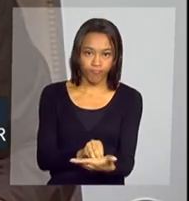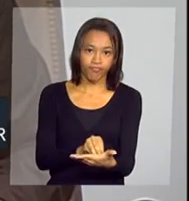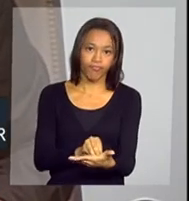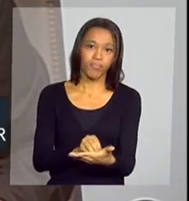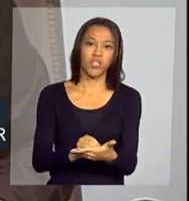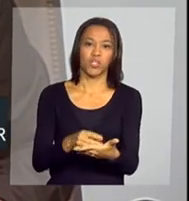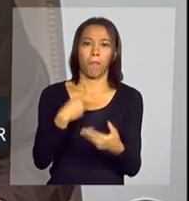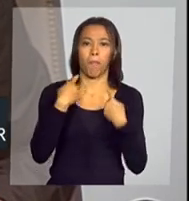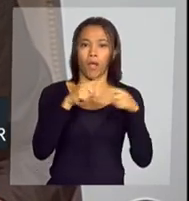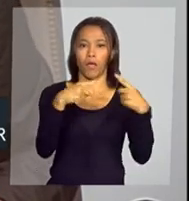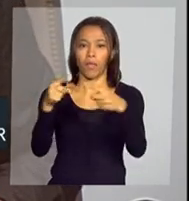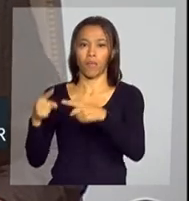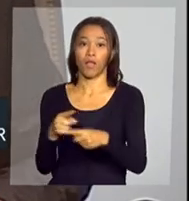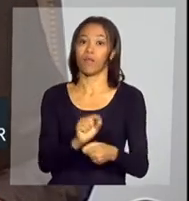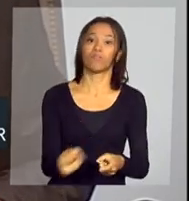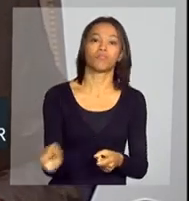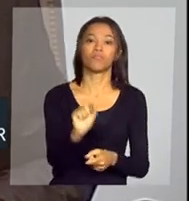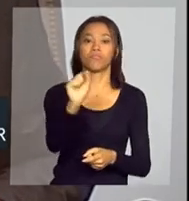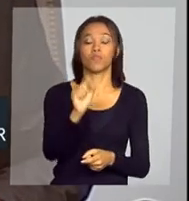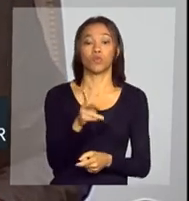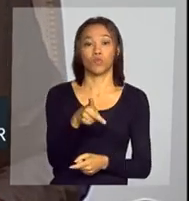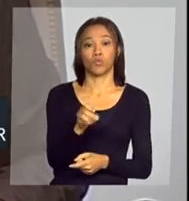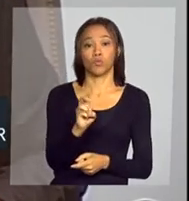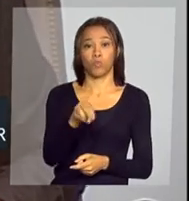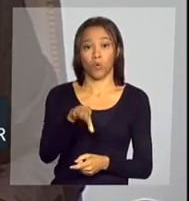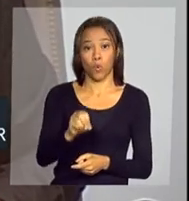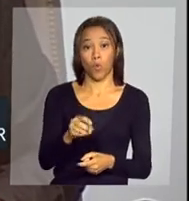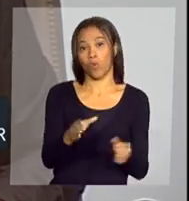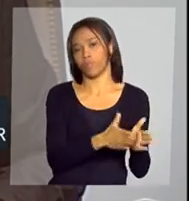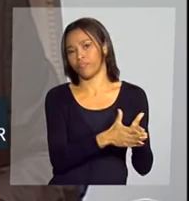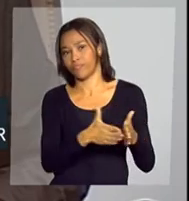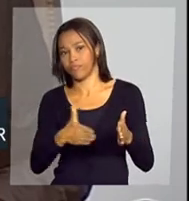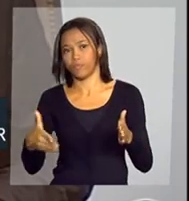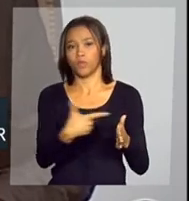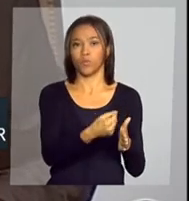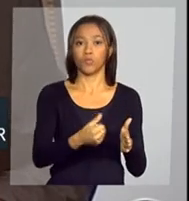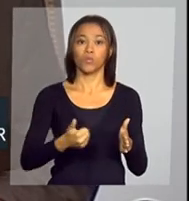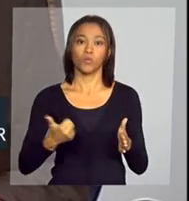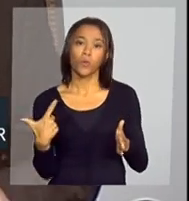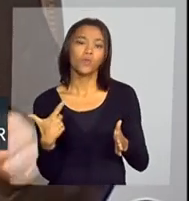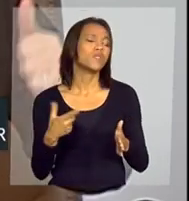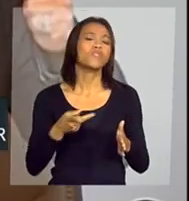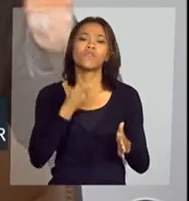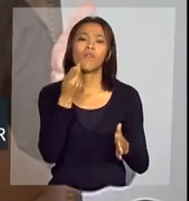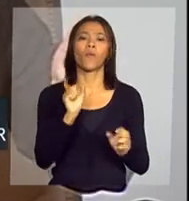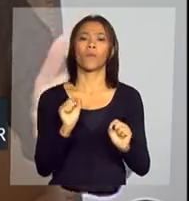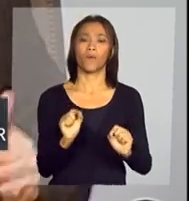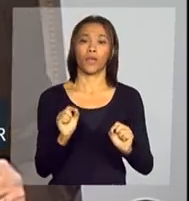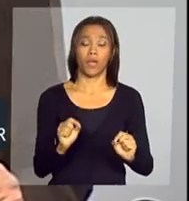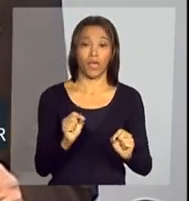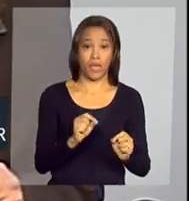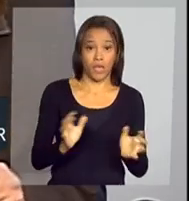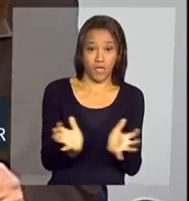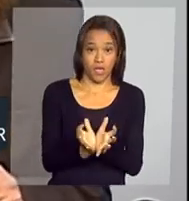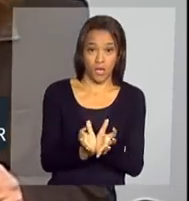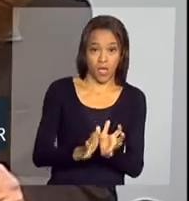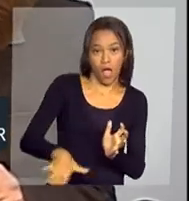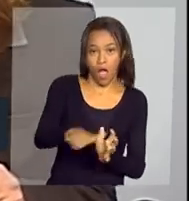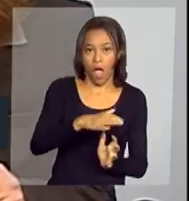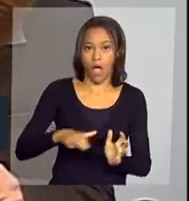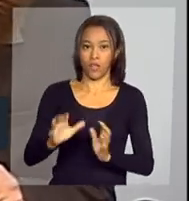dos procons ao longo de 2012 isso equivale dizer que o setor de telecomunicações